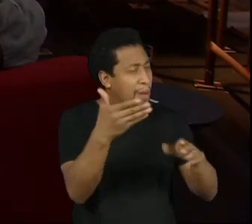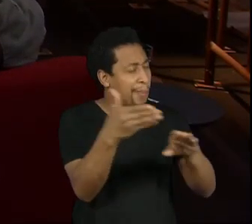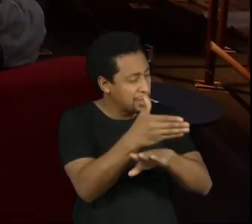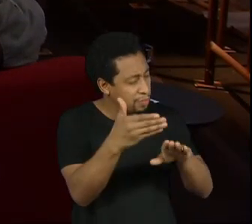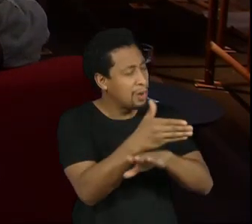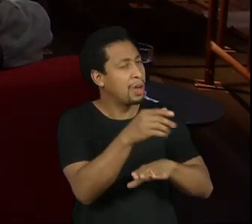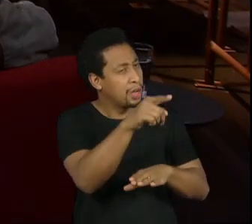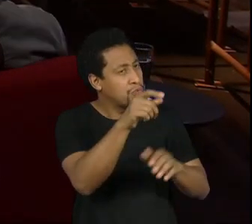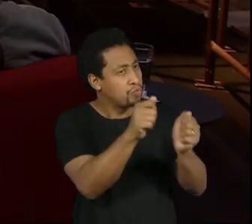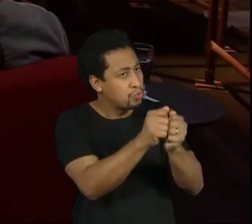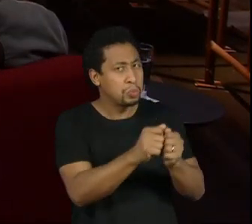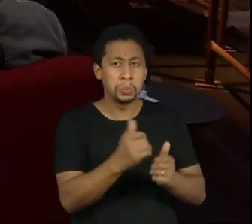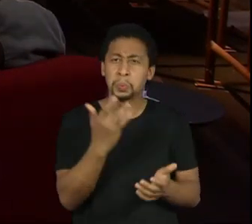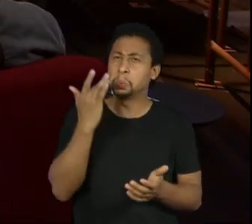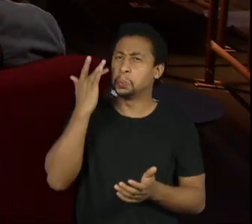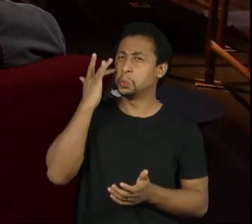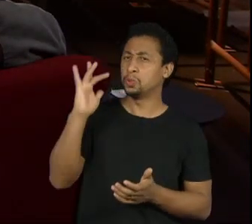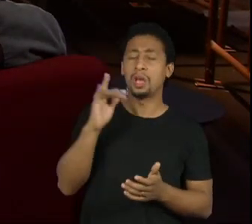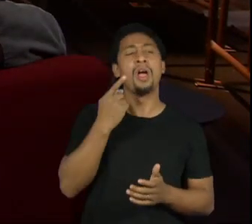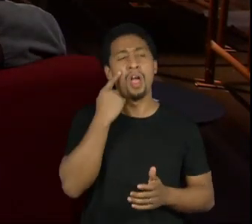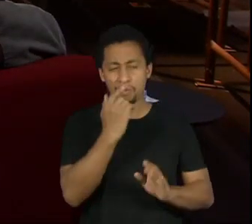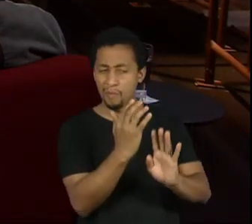eu não sei ai eu vejo aí uma fila de